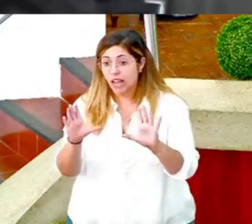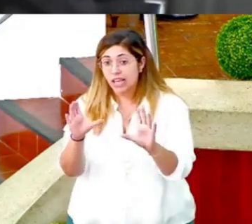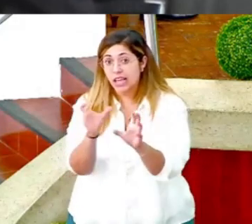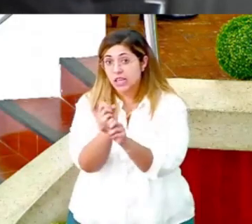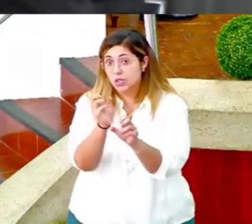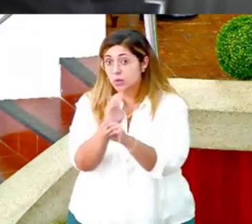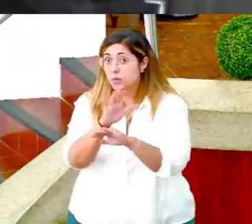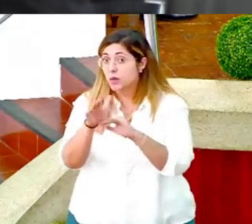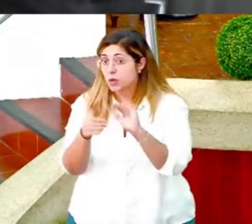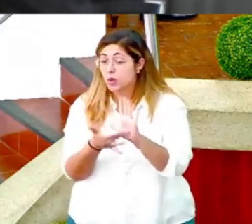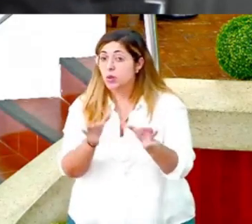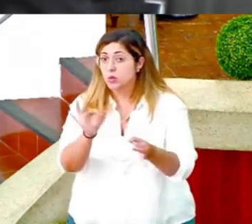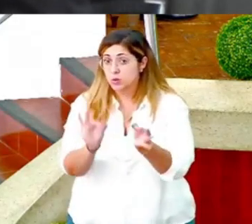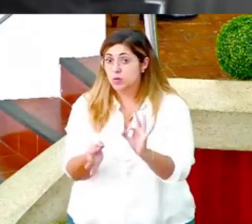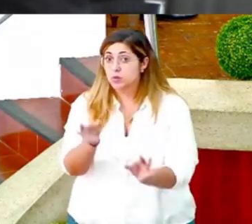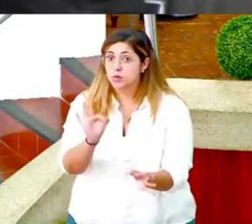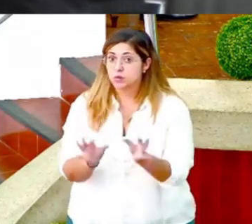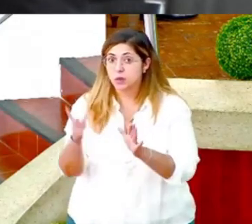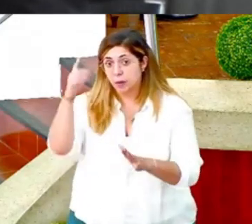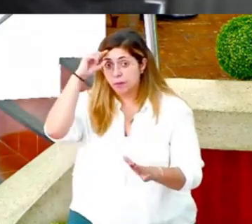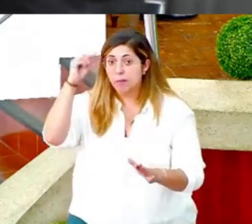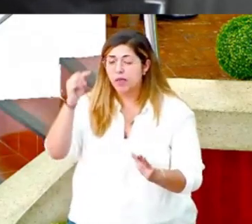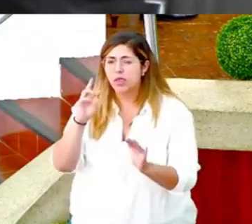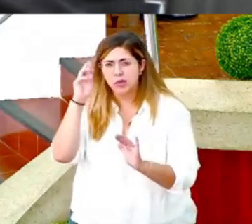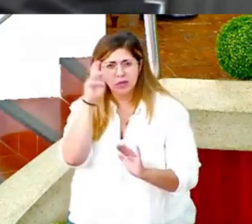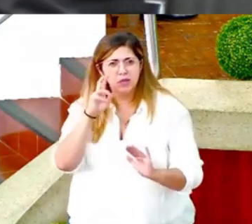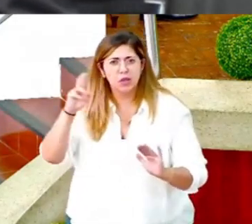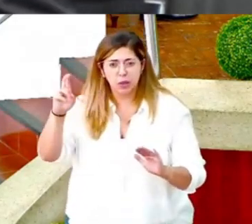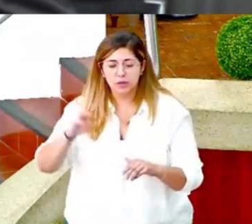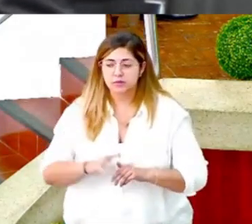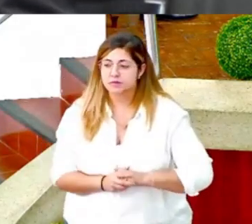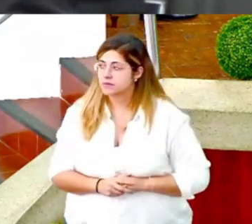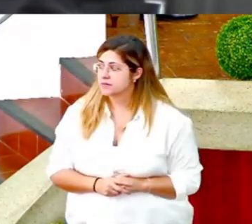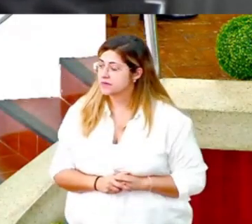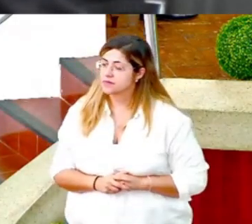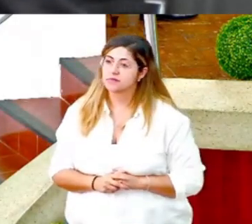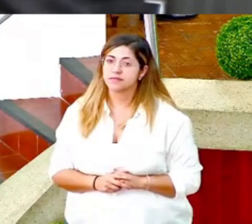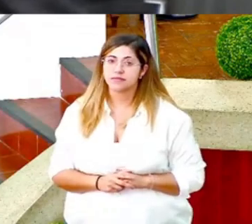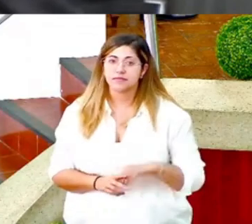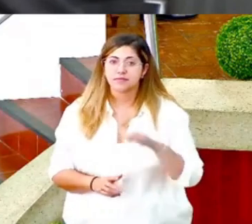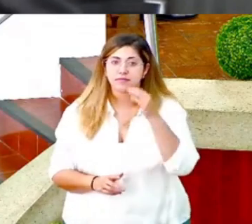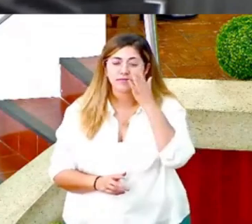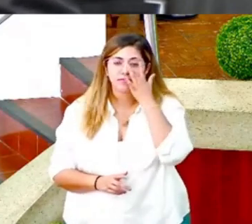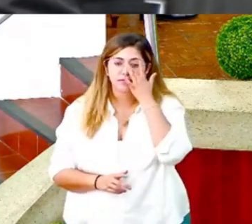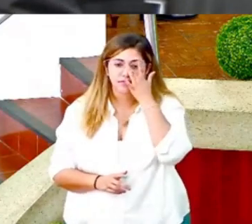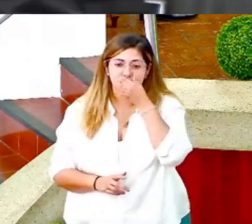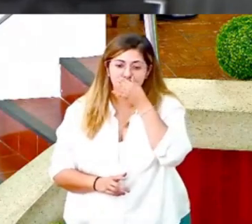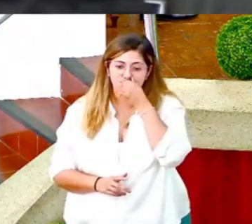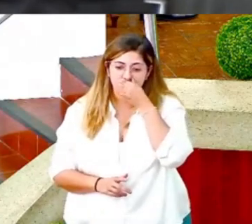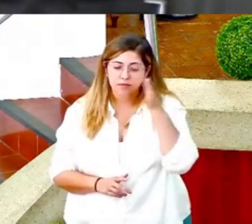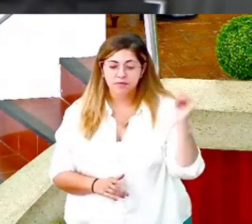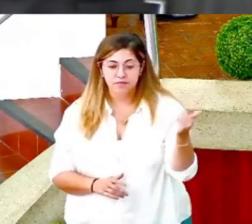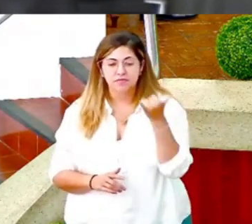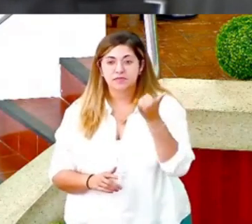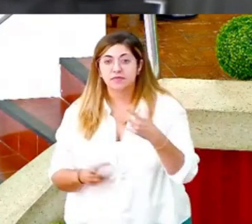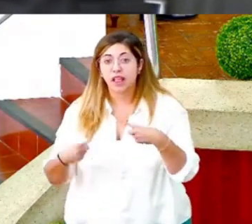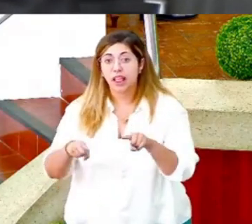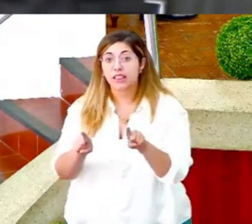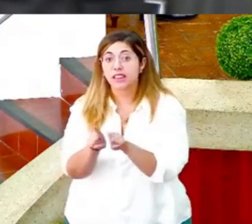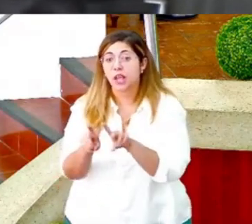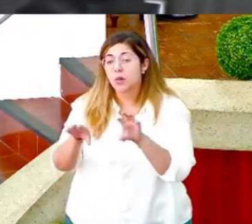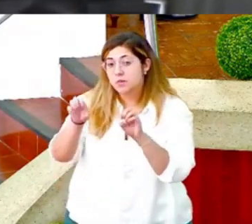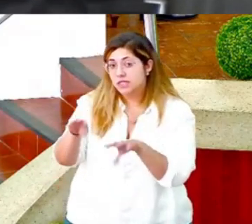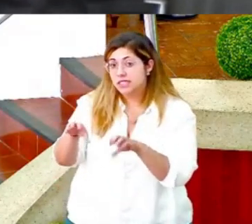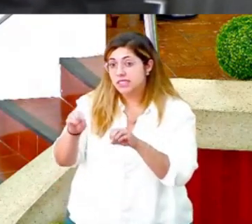e os juízos que mandou o Senhor teu Deus. Veja a palavra mandou. Se te ensinassem, para que